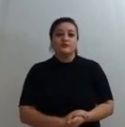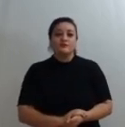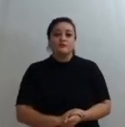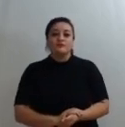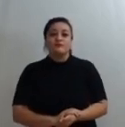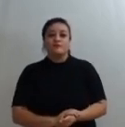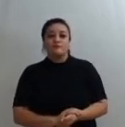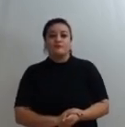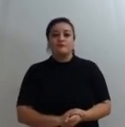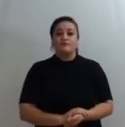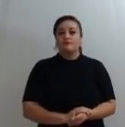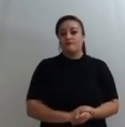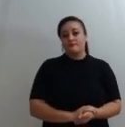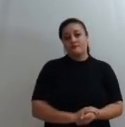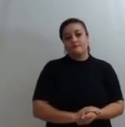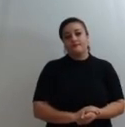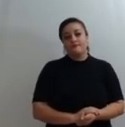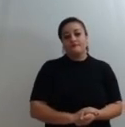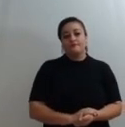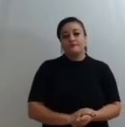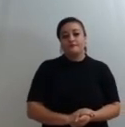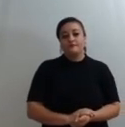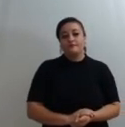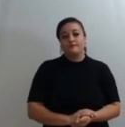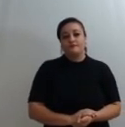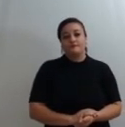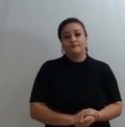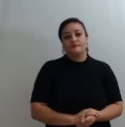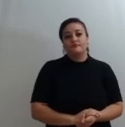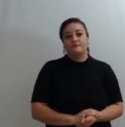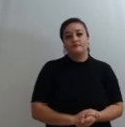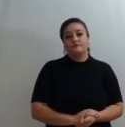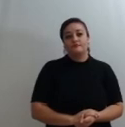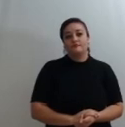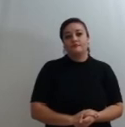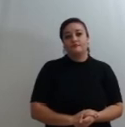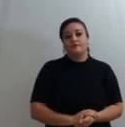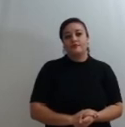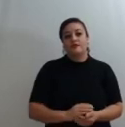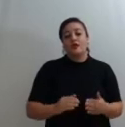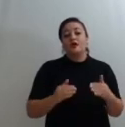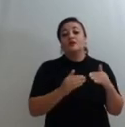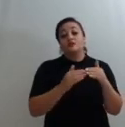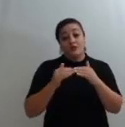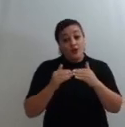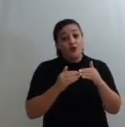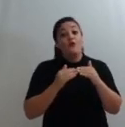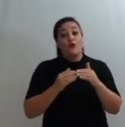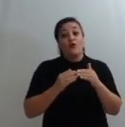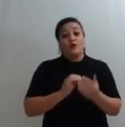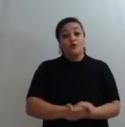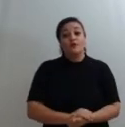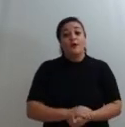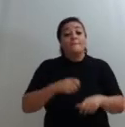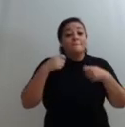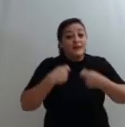No específico ponto relativo à determinação de fornecimento de senha. E,